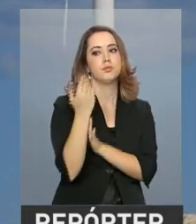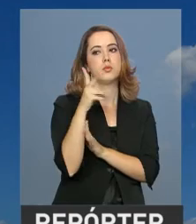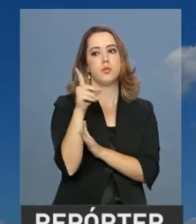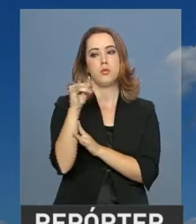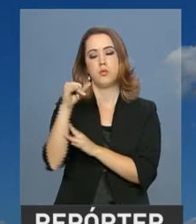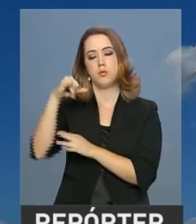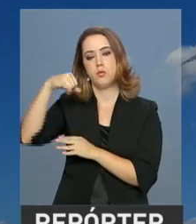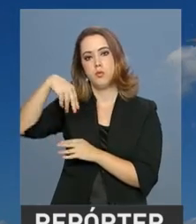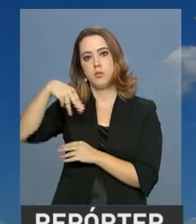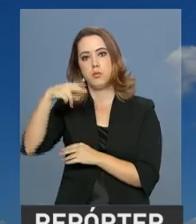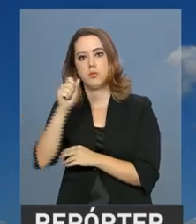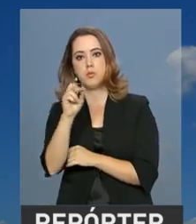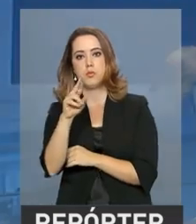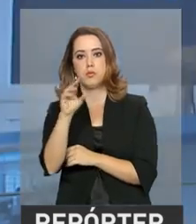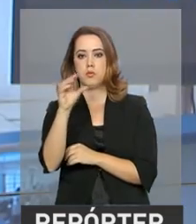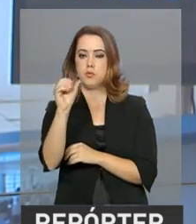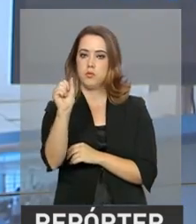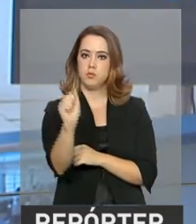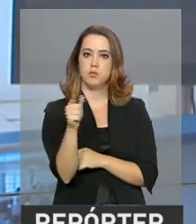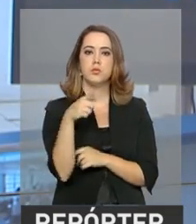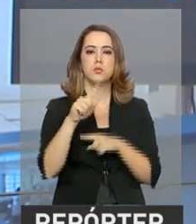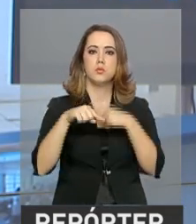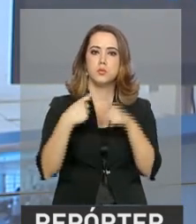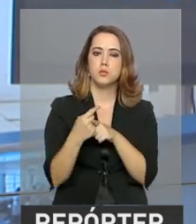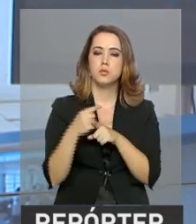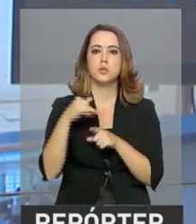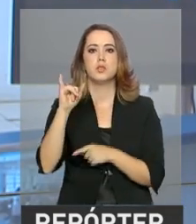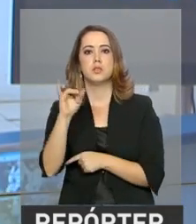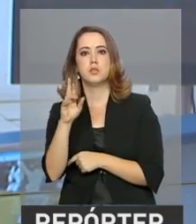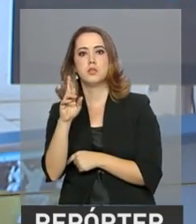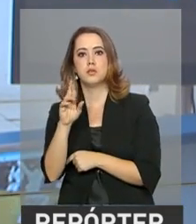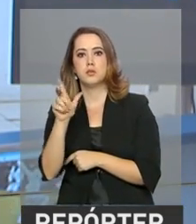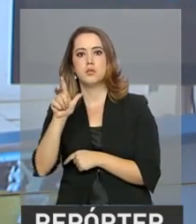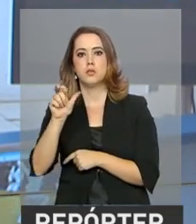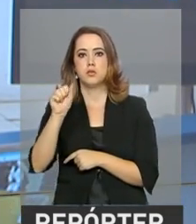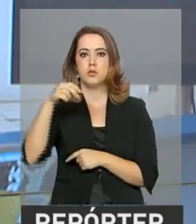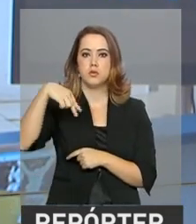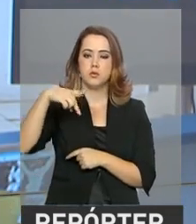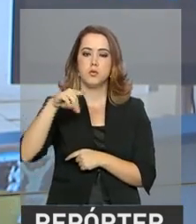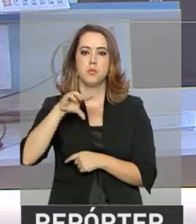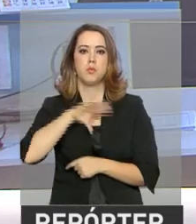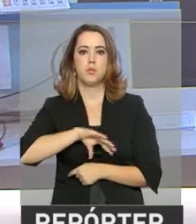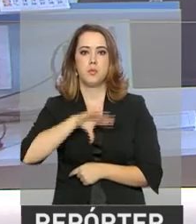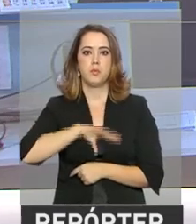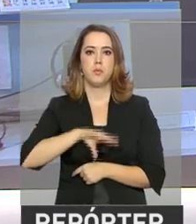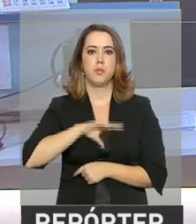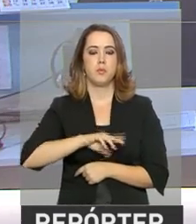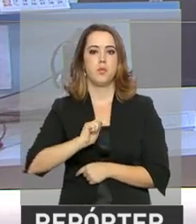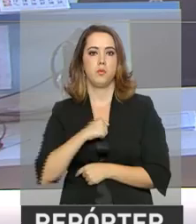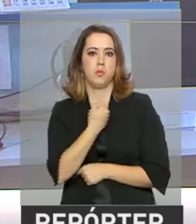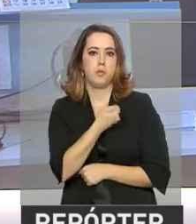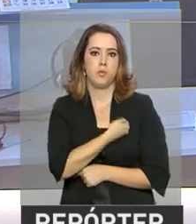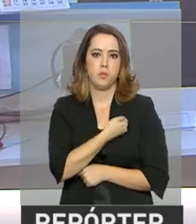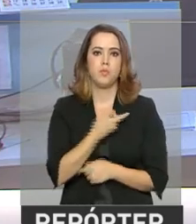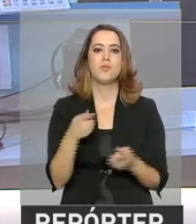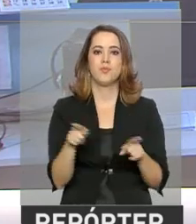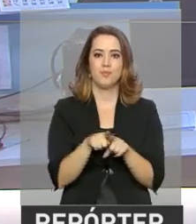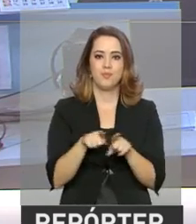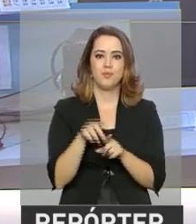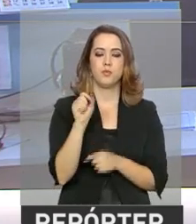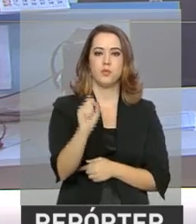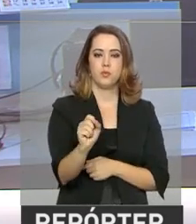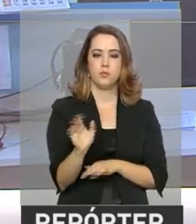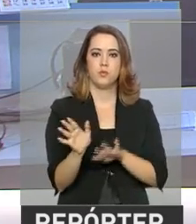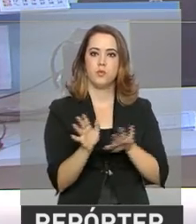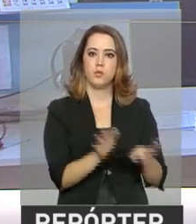em relação à produção total, seguida da Irlanda, Portugal e Espanha. O Sistema Universidade Aberta